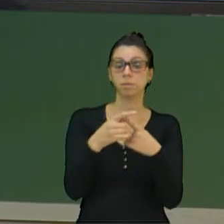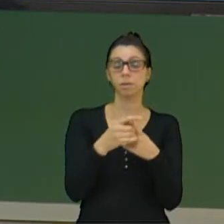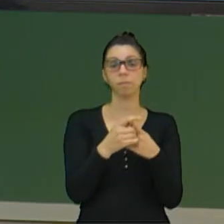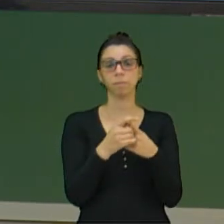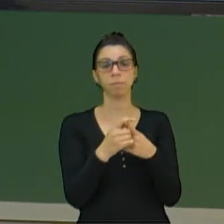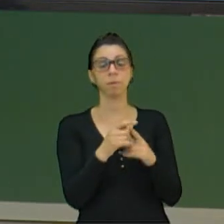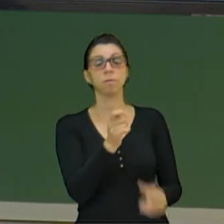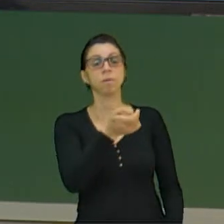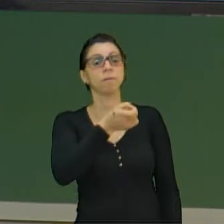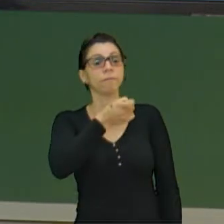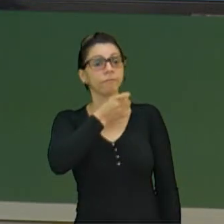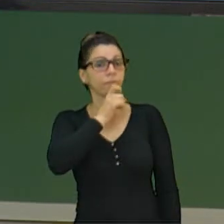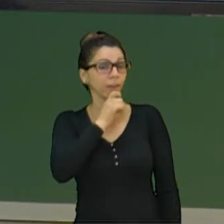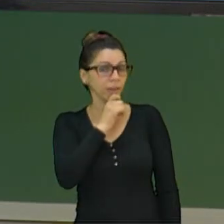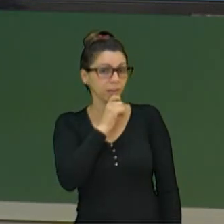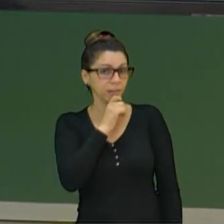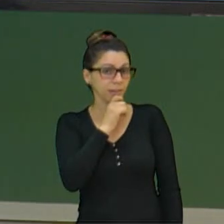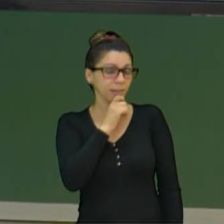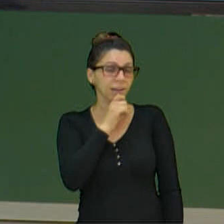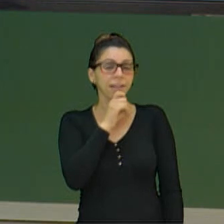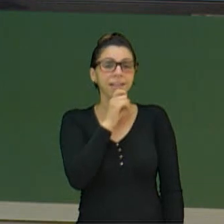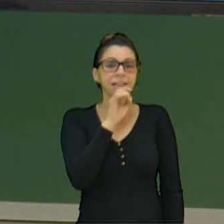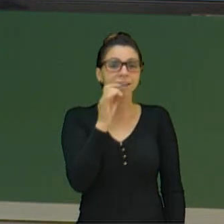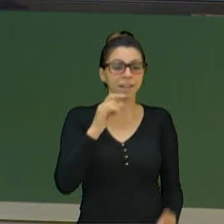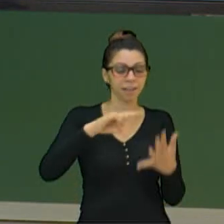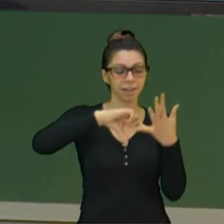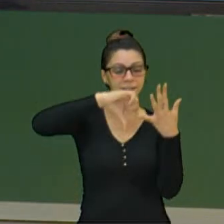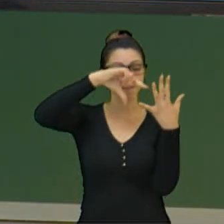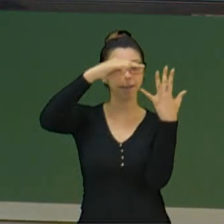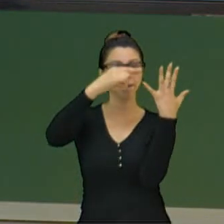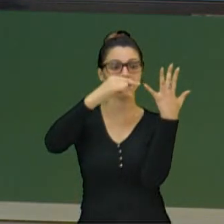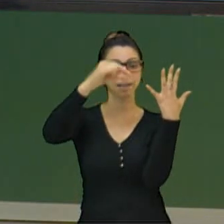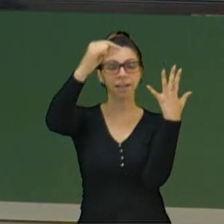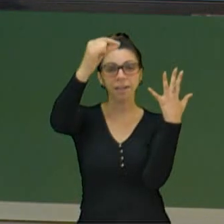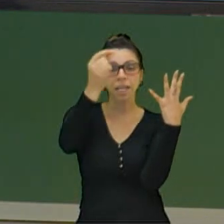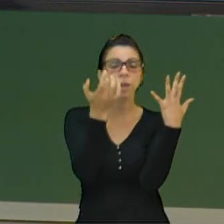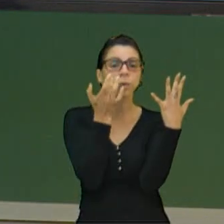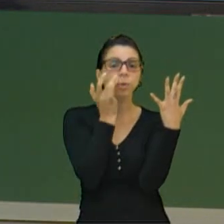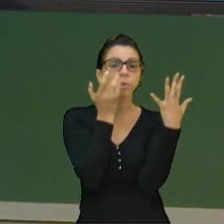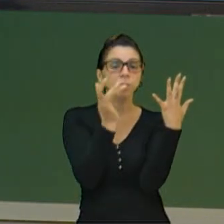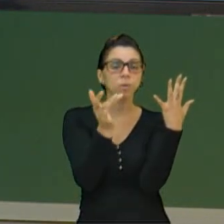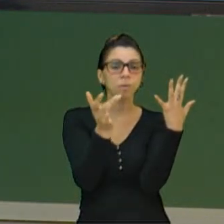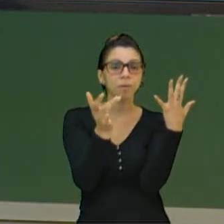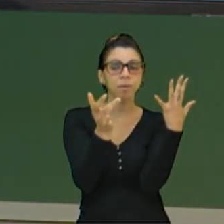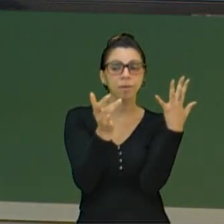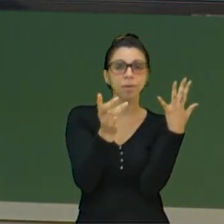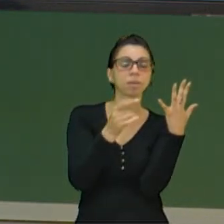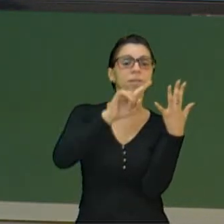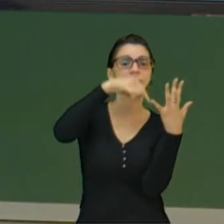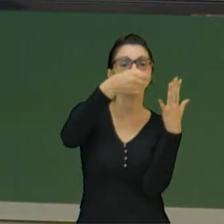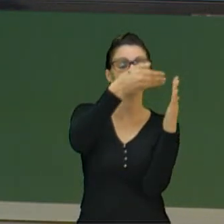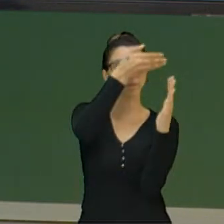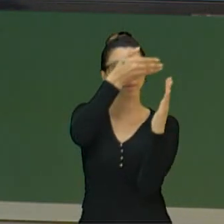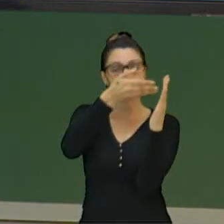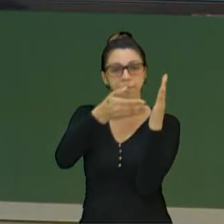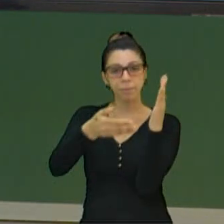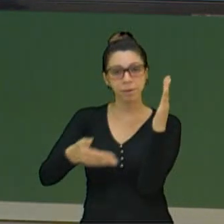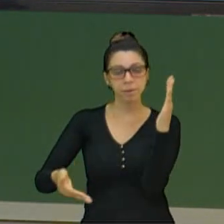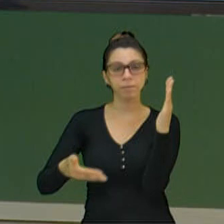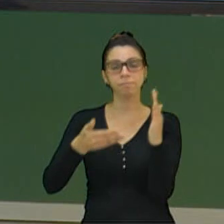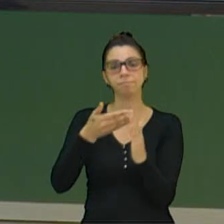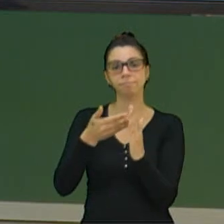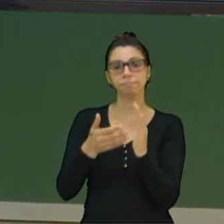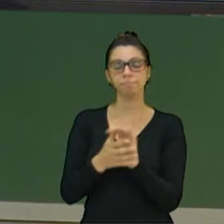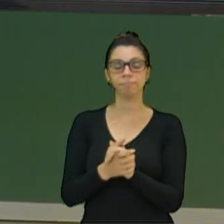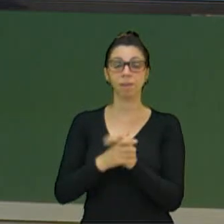vez de ficar verdes, ficarem douradas e depois elas caem. Então elas perdem as folhas ao longo do tempo.